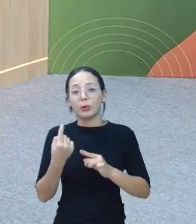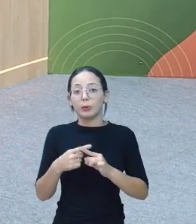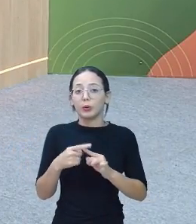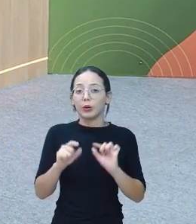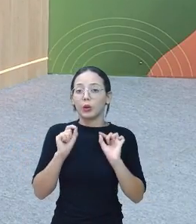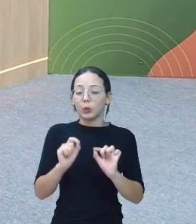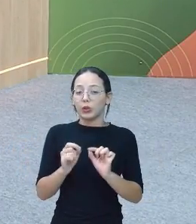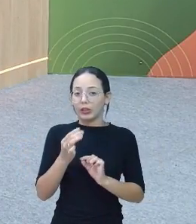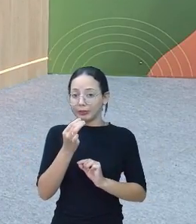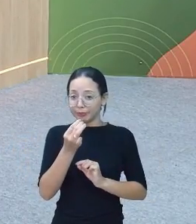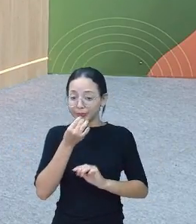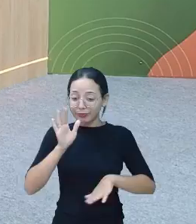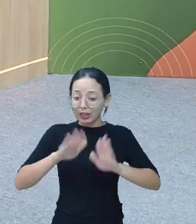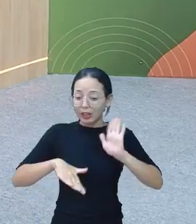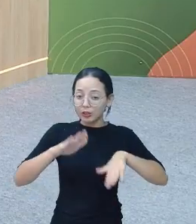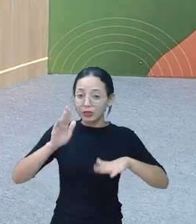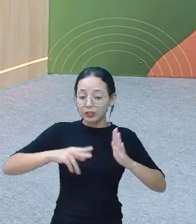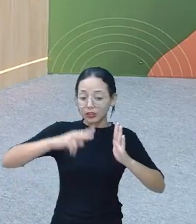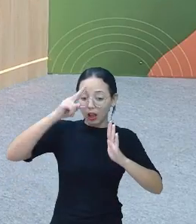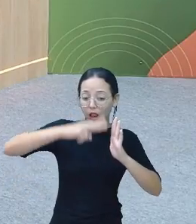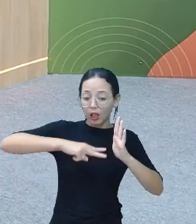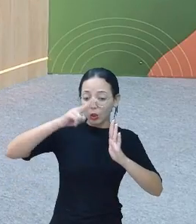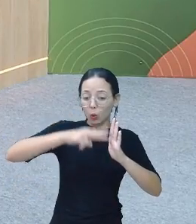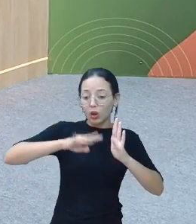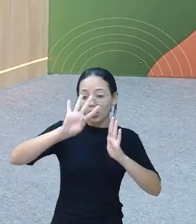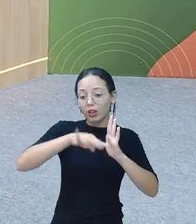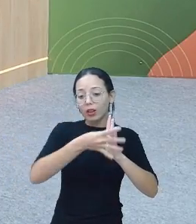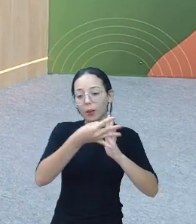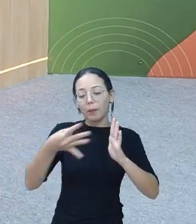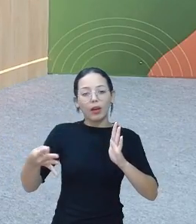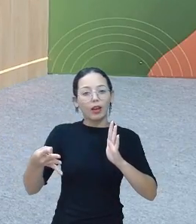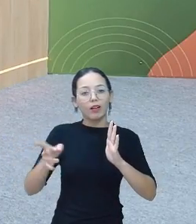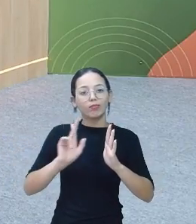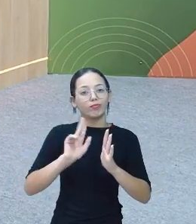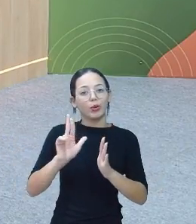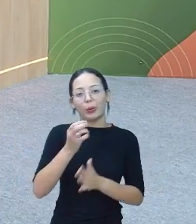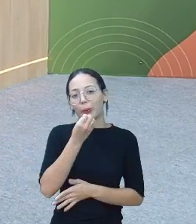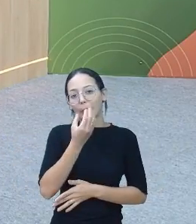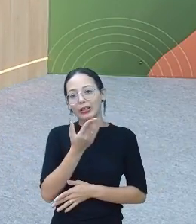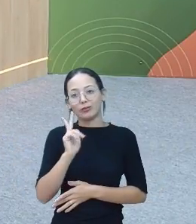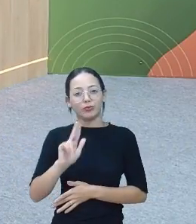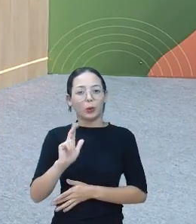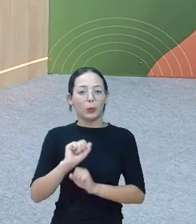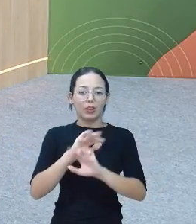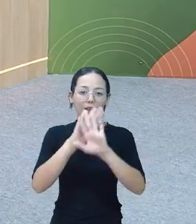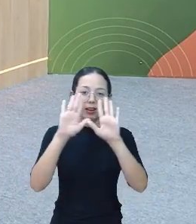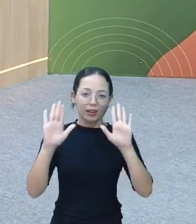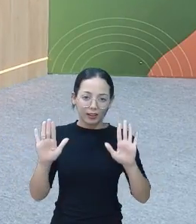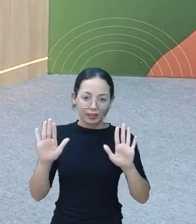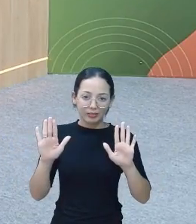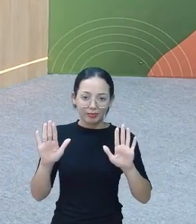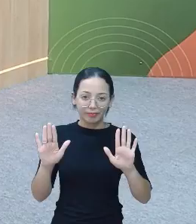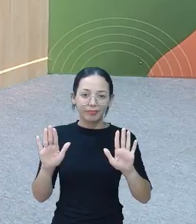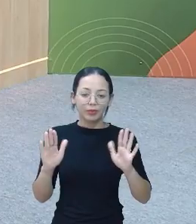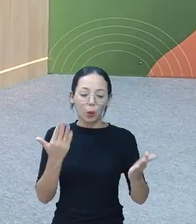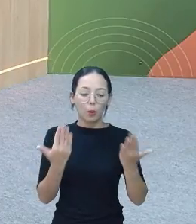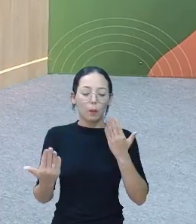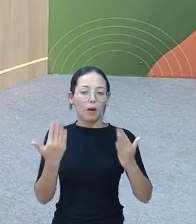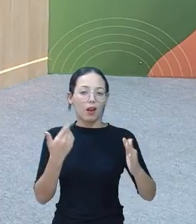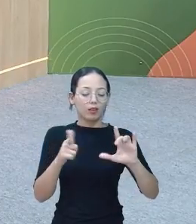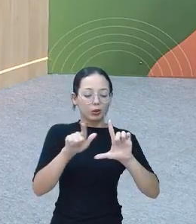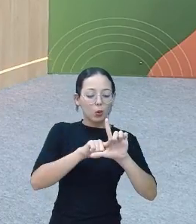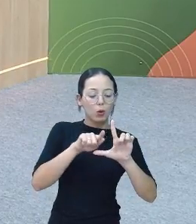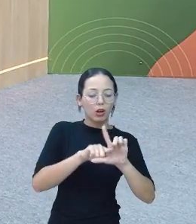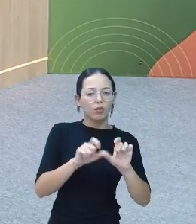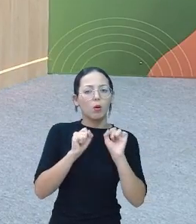sempre a leitura na tabela, ela consegue ser tão bem feita quando a gente vai ver através do gráfico. E pode ter